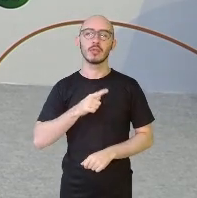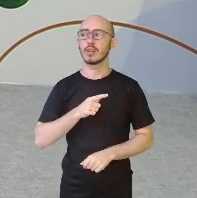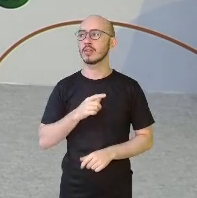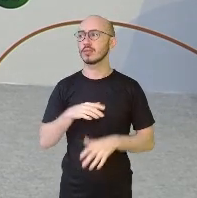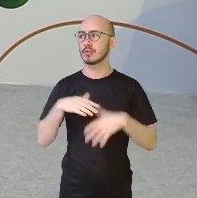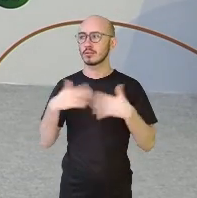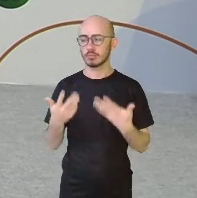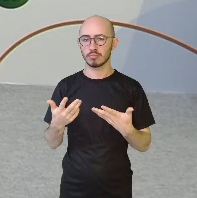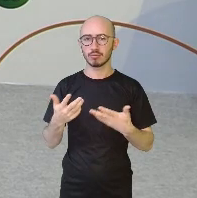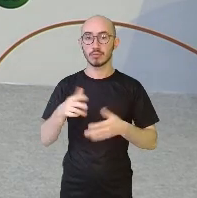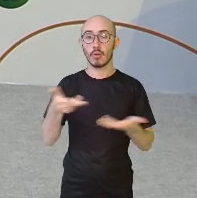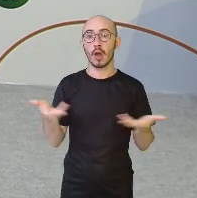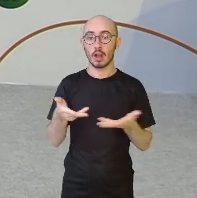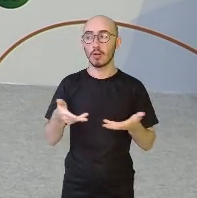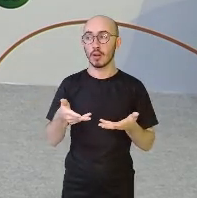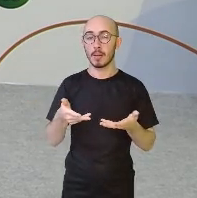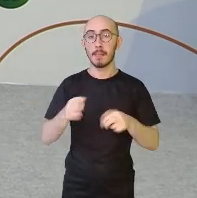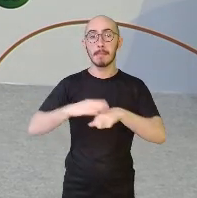corpo assim, ó,